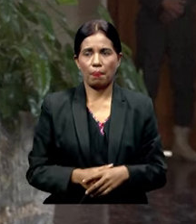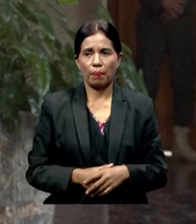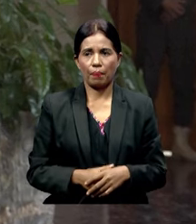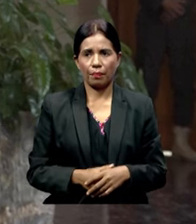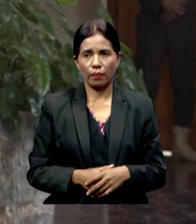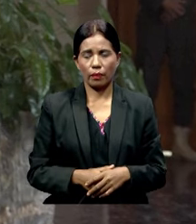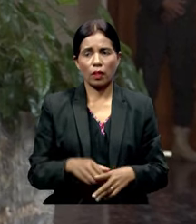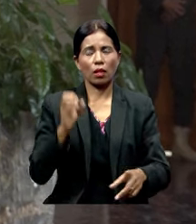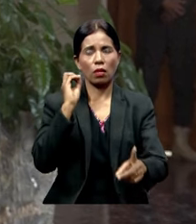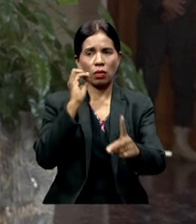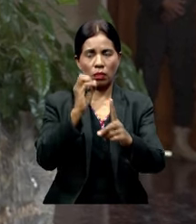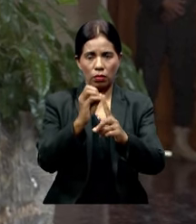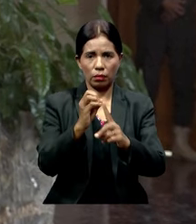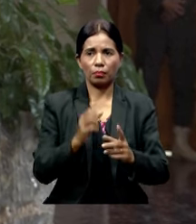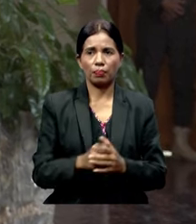objeto